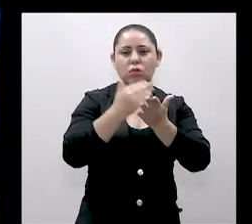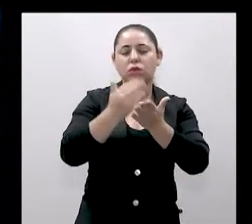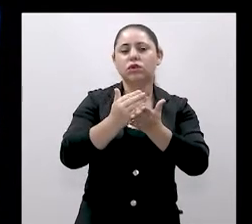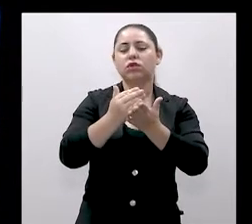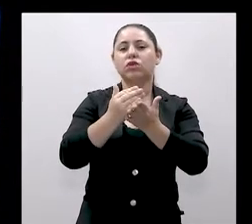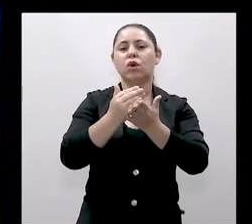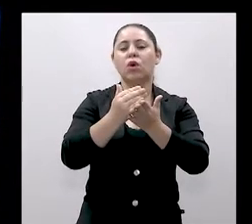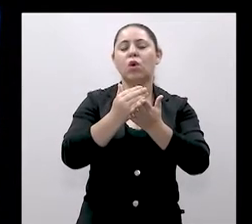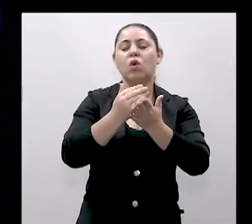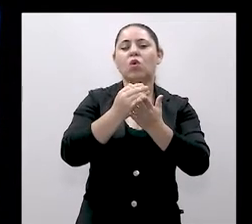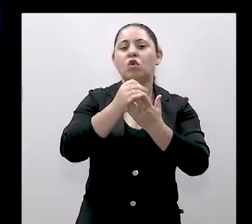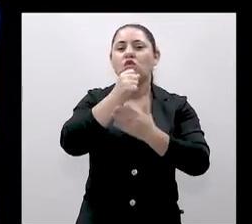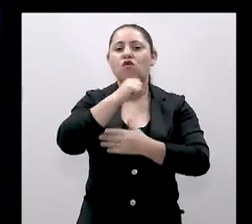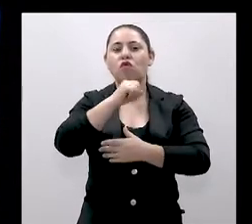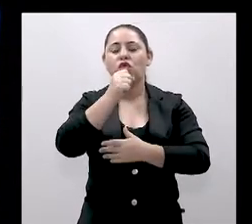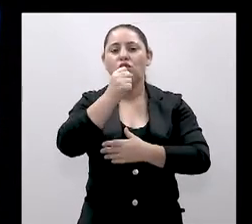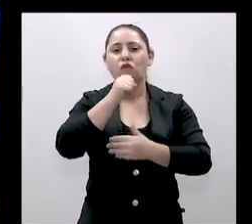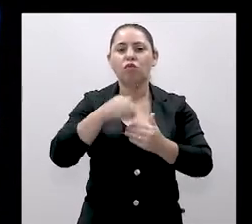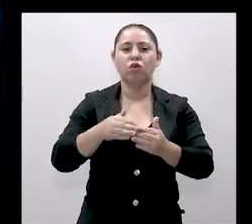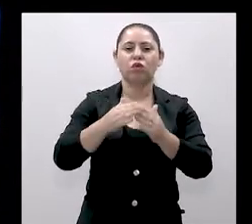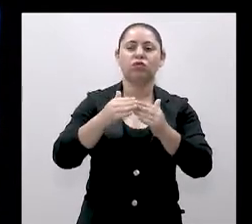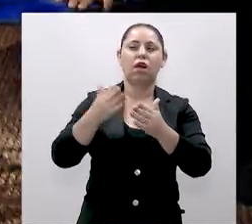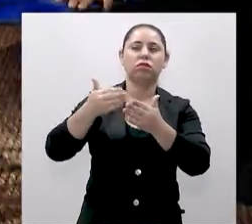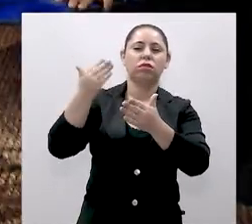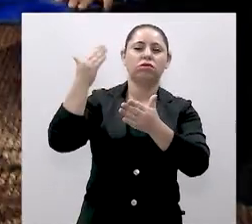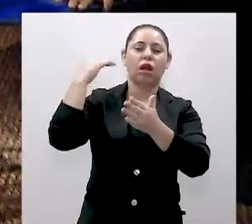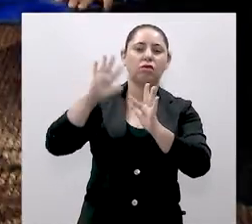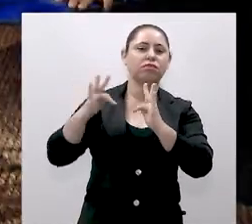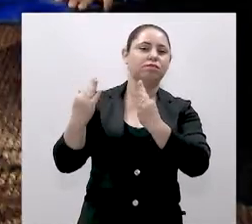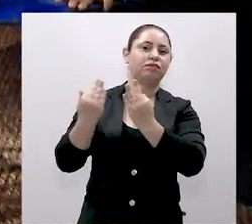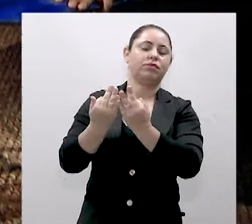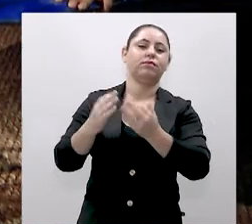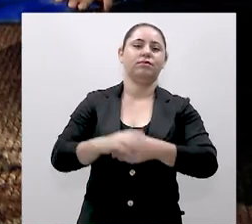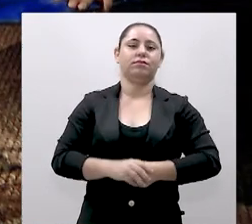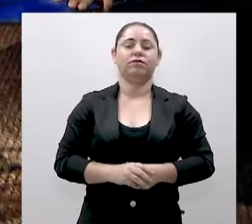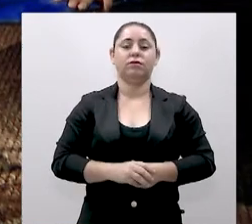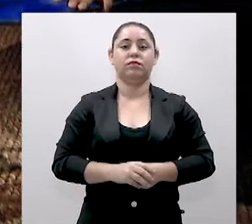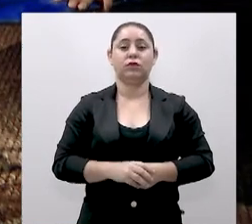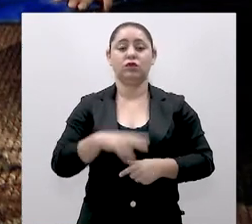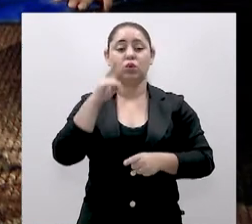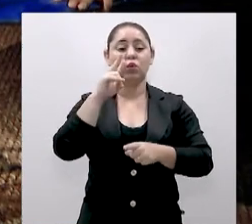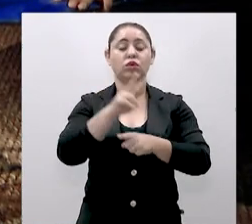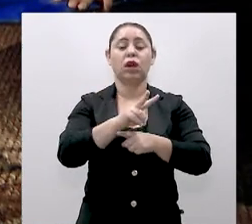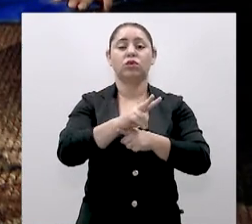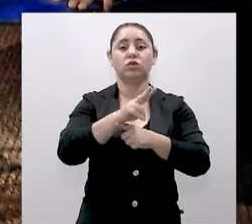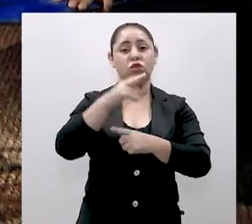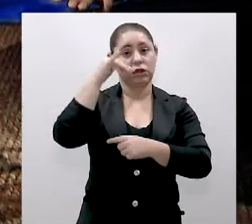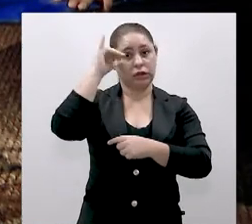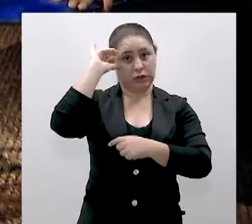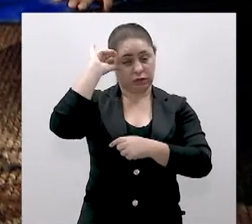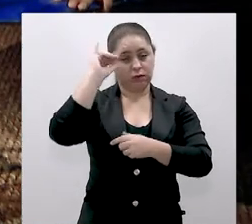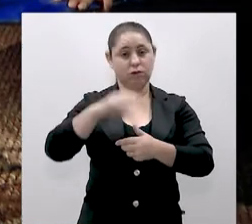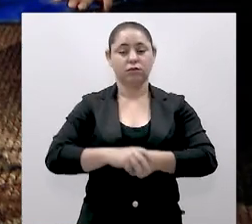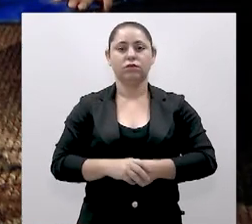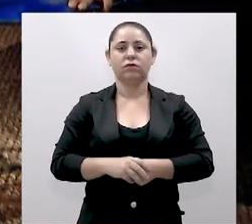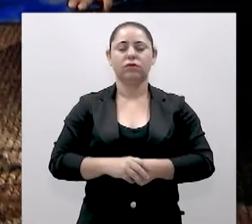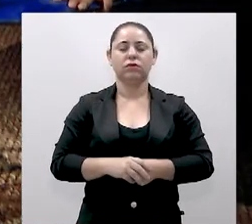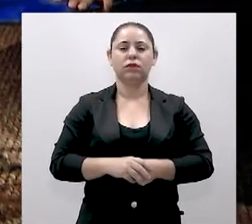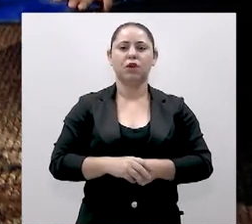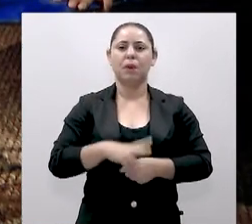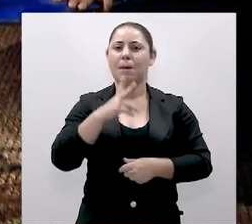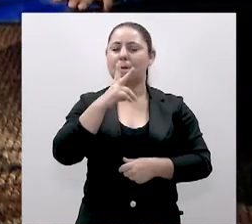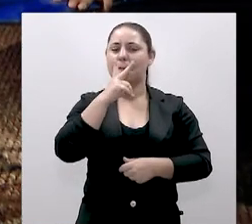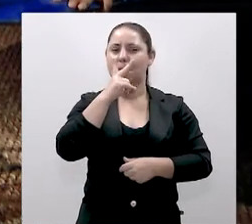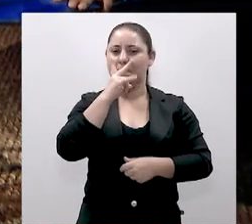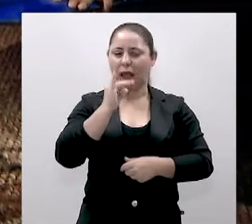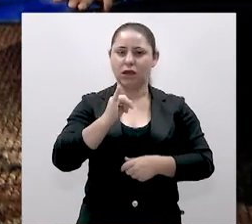Corumbá meu avô enfim toda minha família criador de Nelore e meu pai formou engenharia Napoli